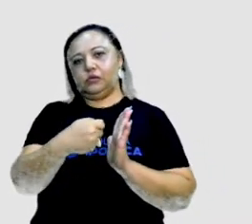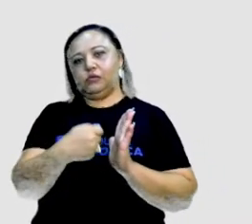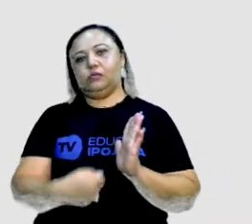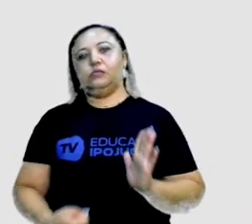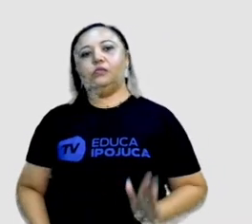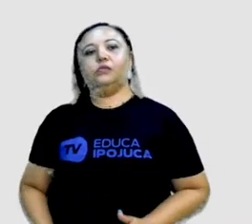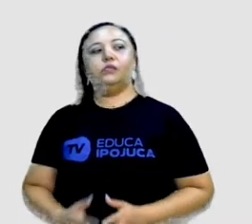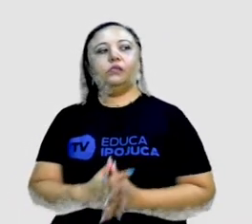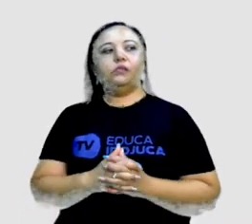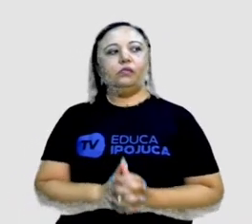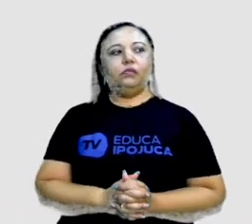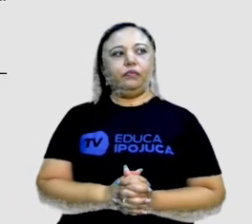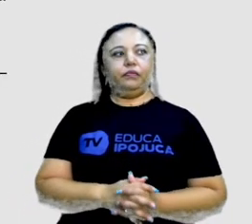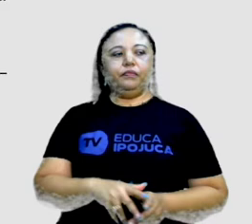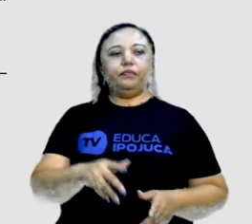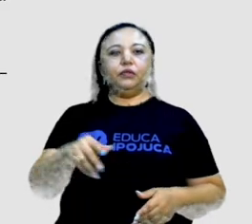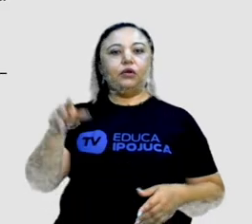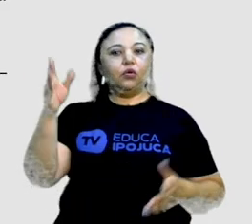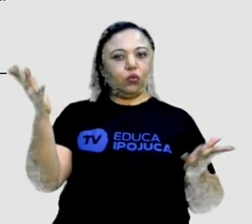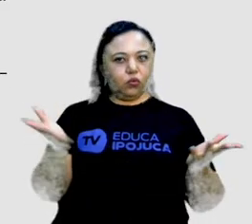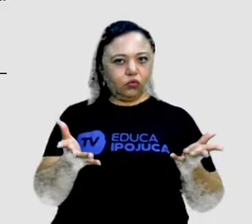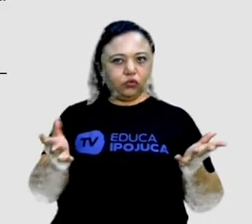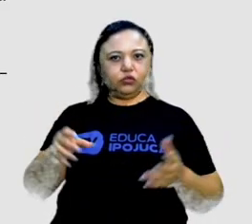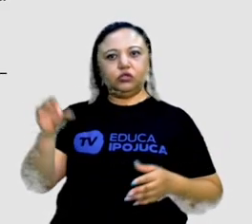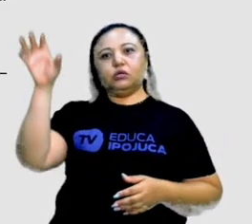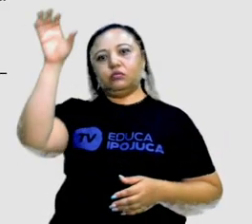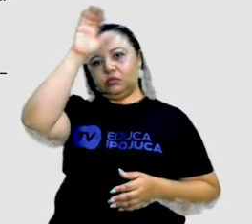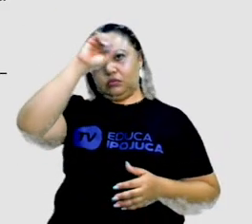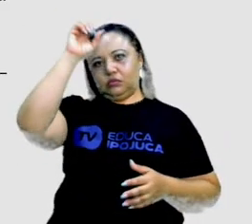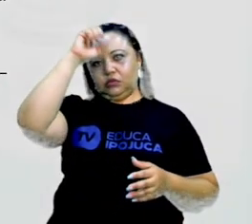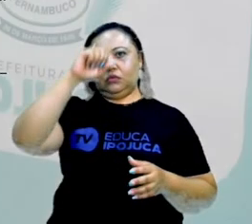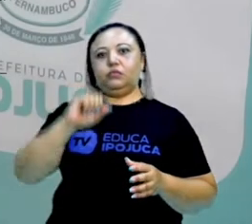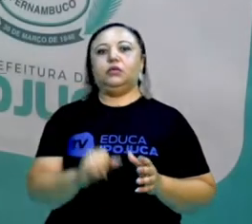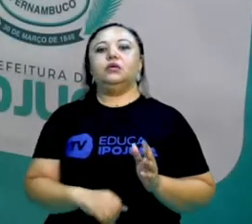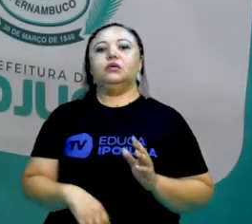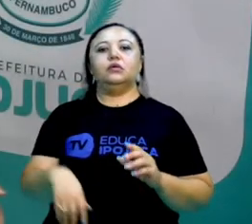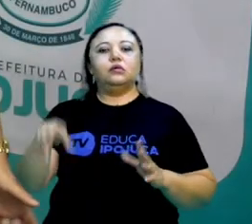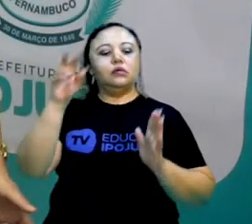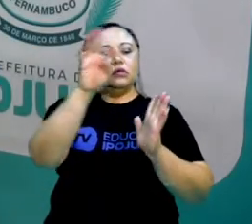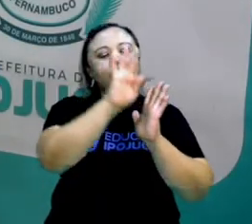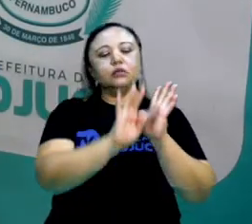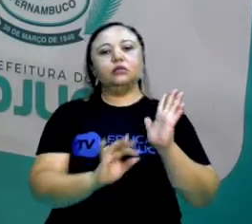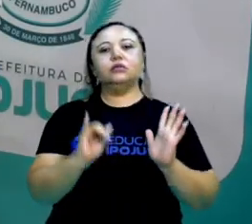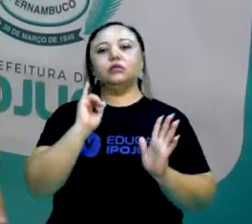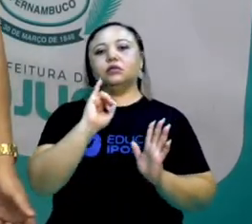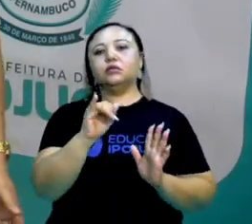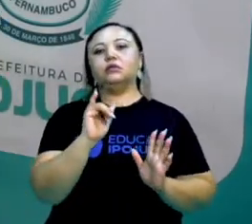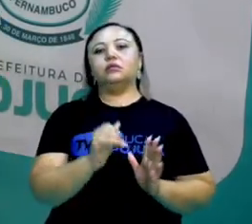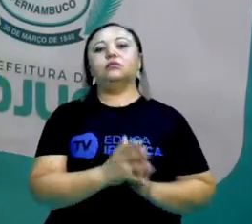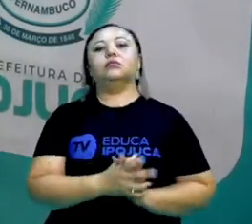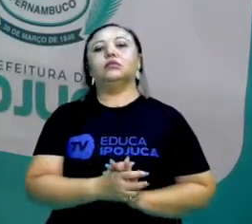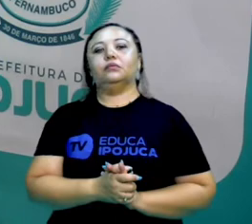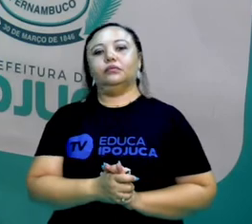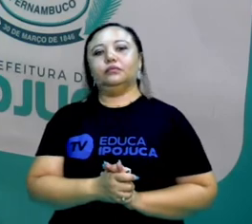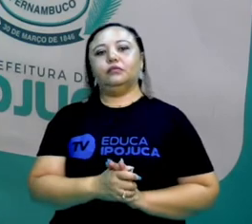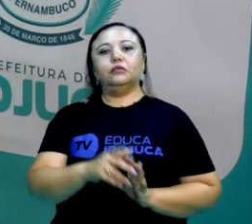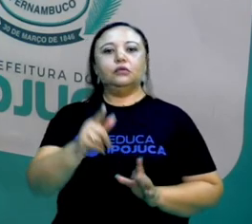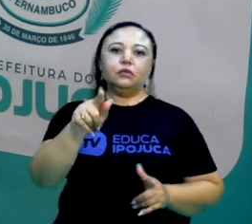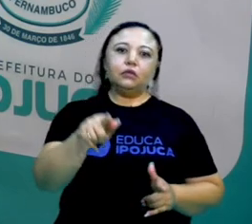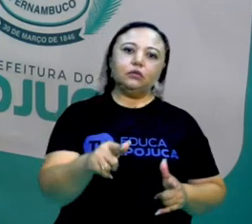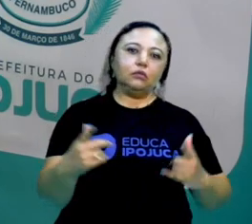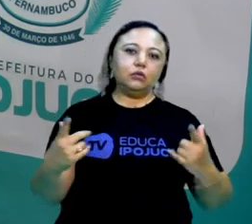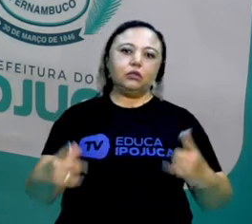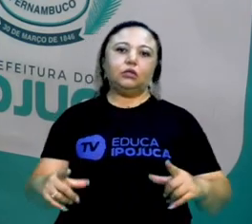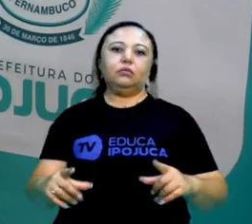da estrutura da narrativa, não é? Marcadores temporais, de lugar e espaço, e etc. Aqui estão as nossas referências.